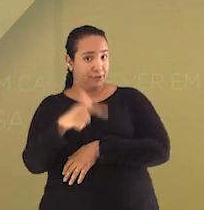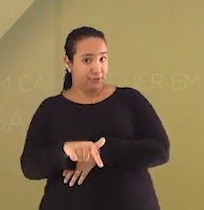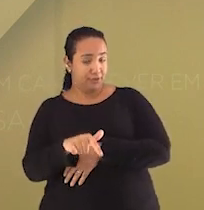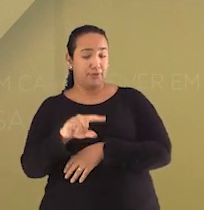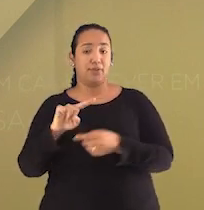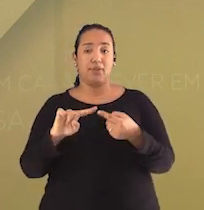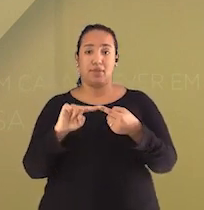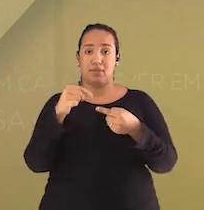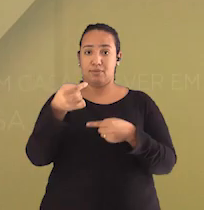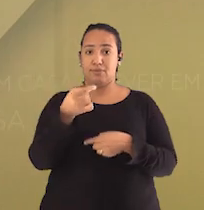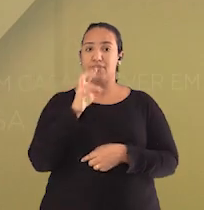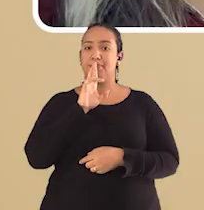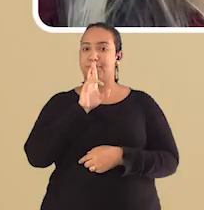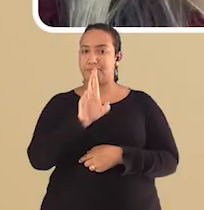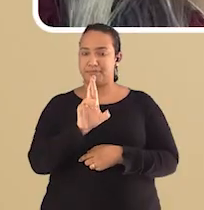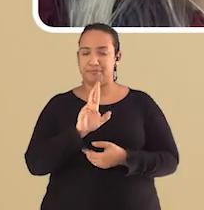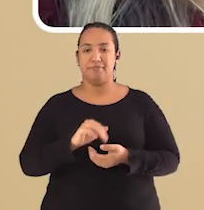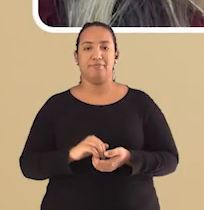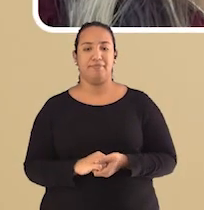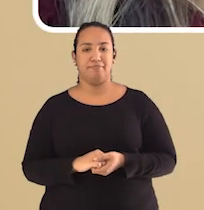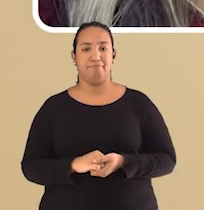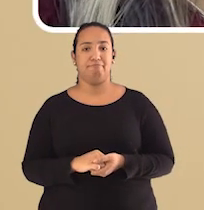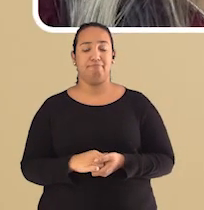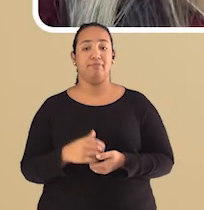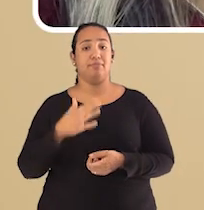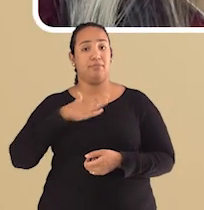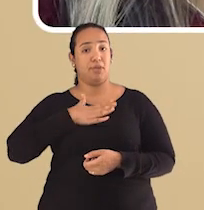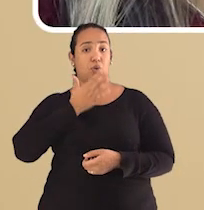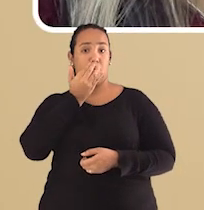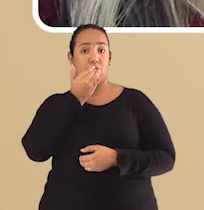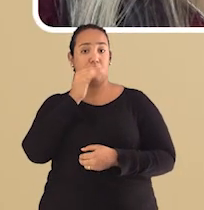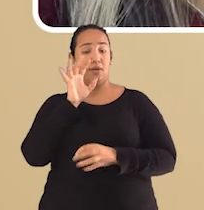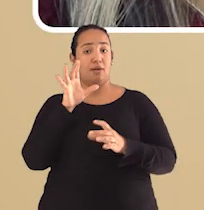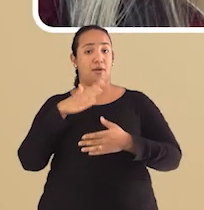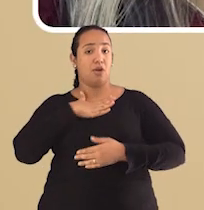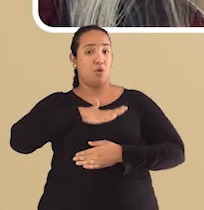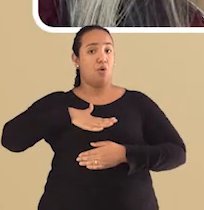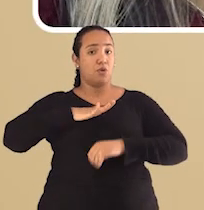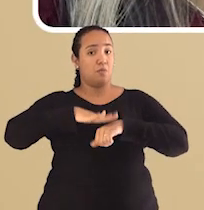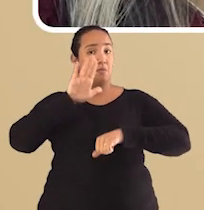vez antes de responderem. My favorite food is pizza.